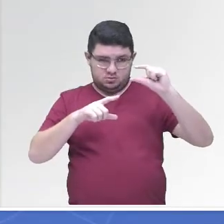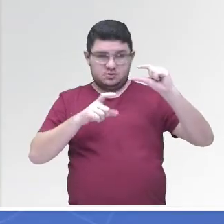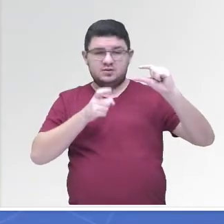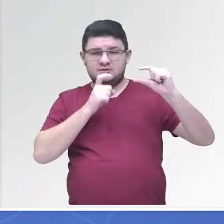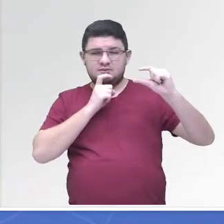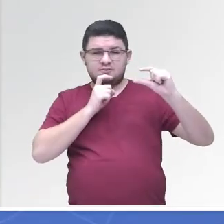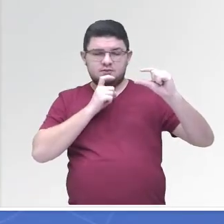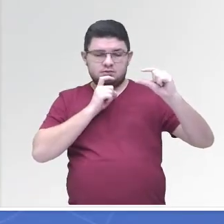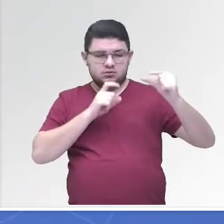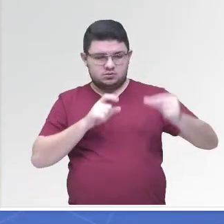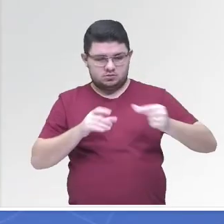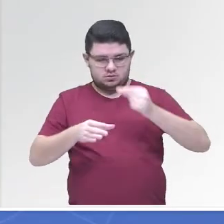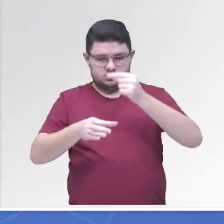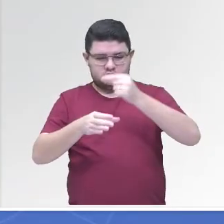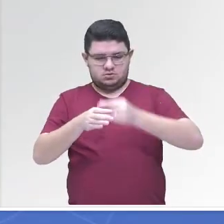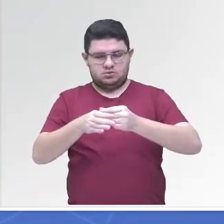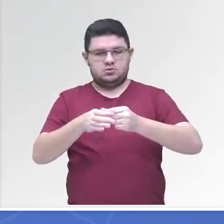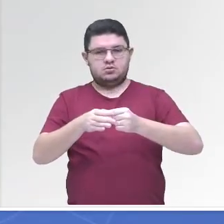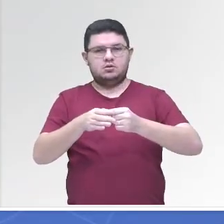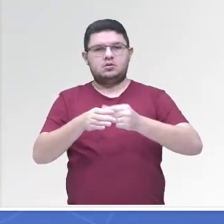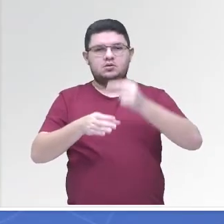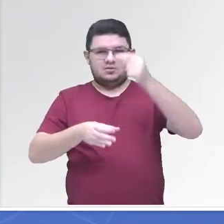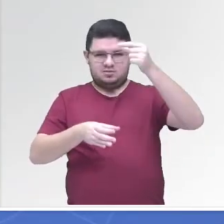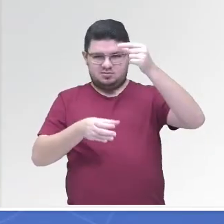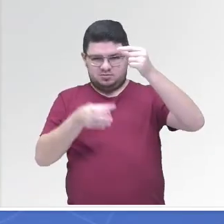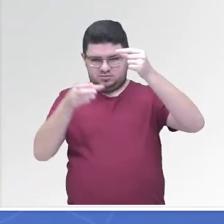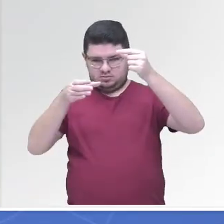num copo, ele não vai, né,